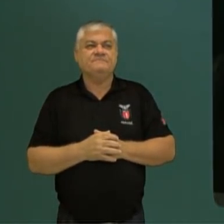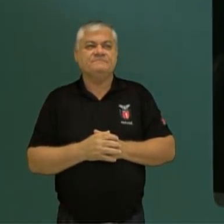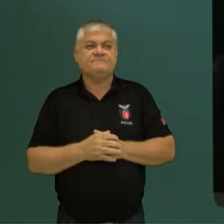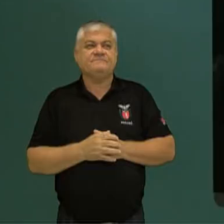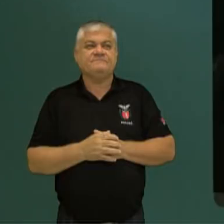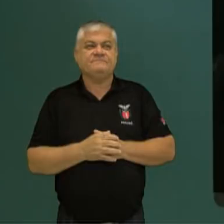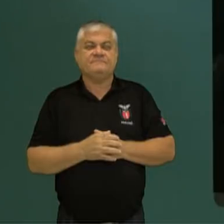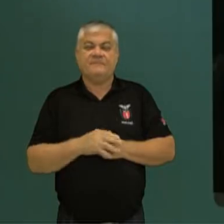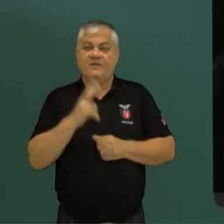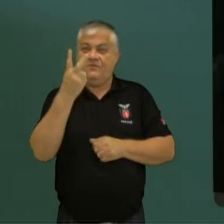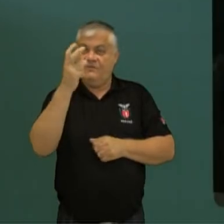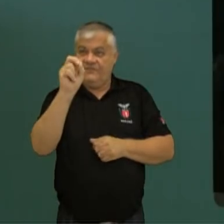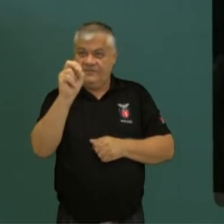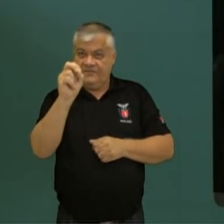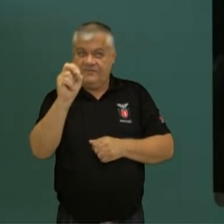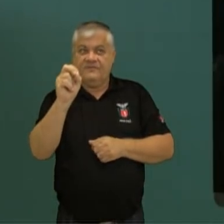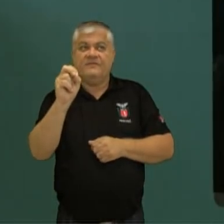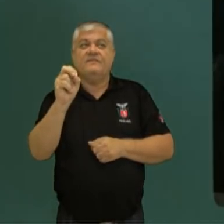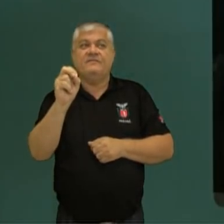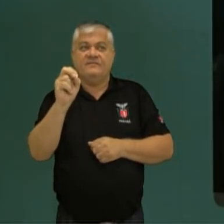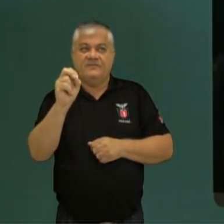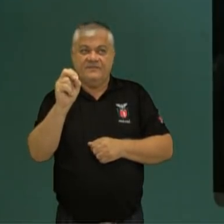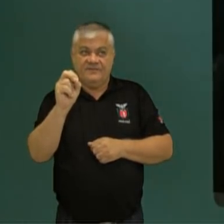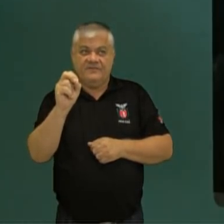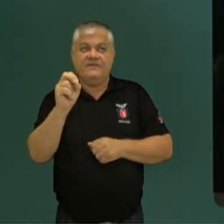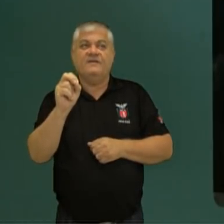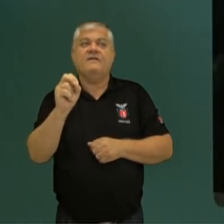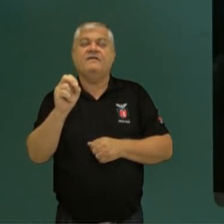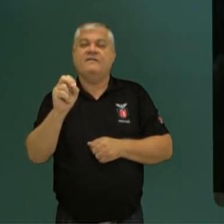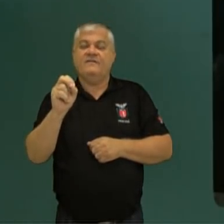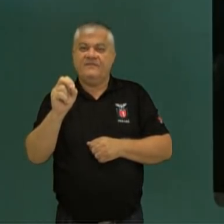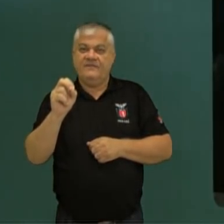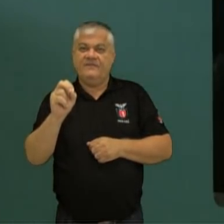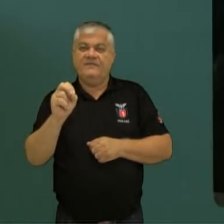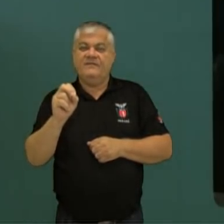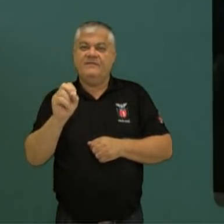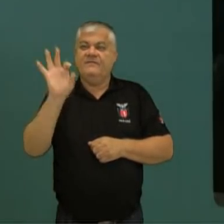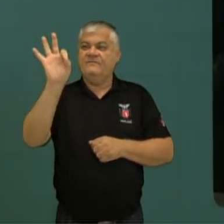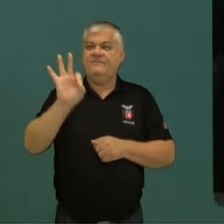repetir, e o denominador 100 eu vou transformar em porcentagem.